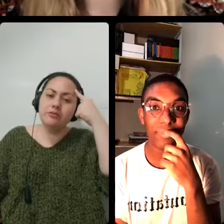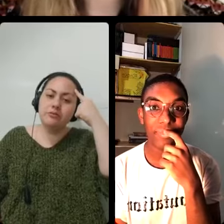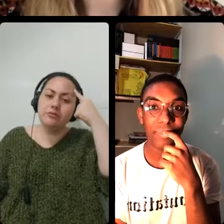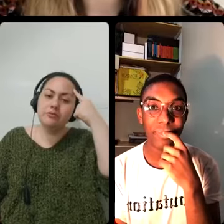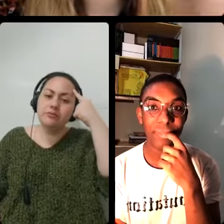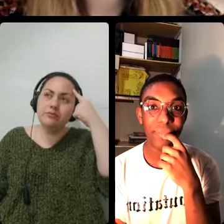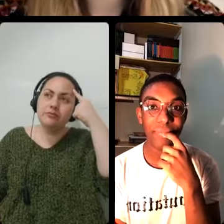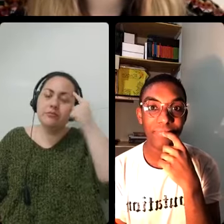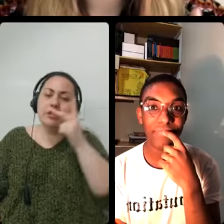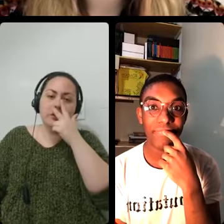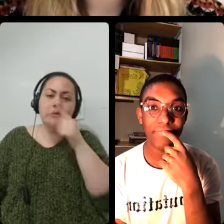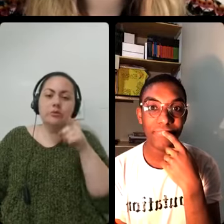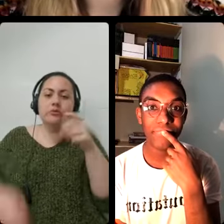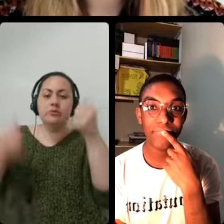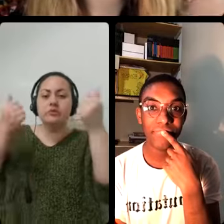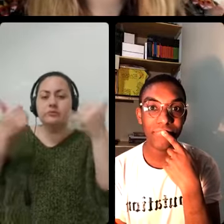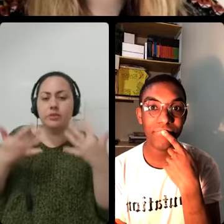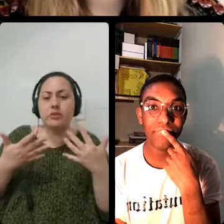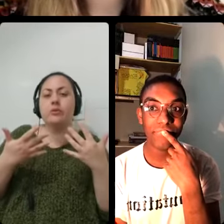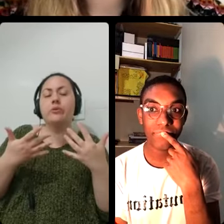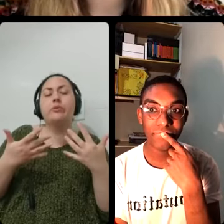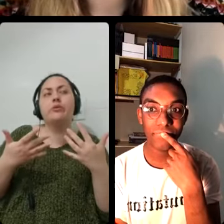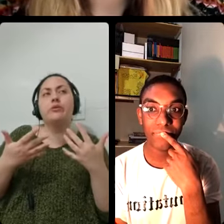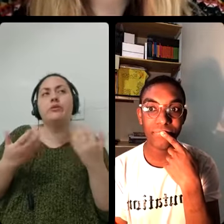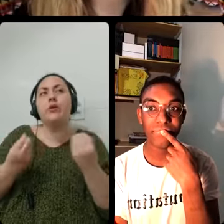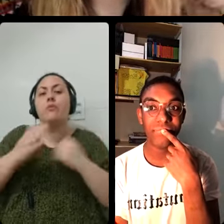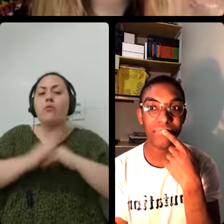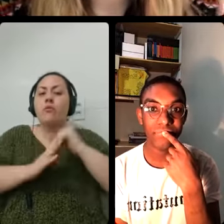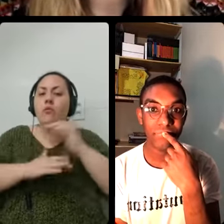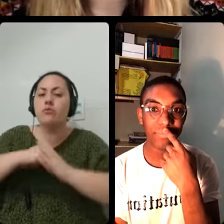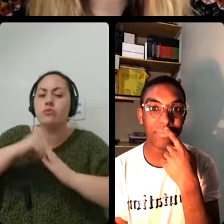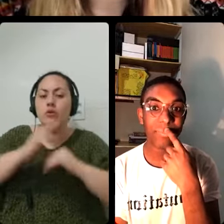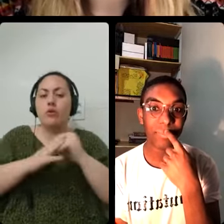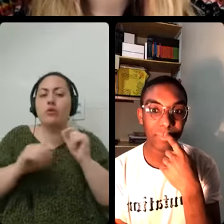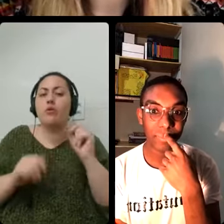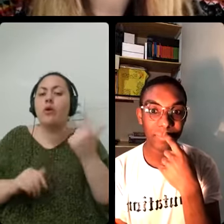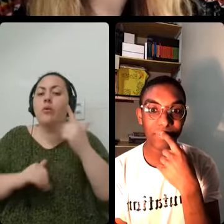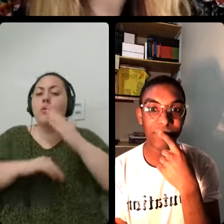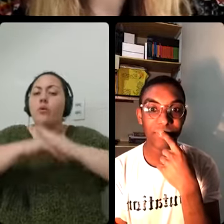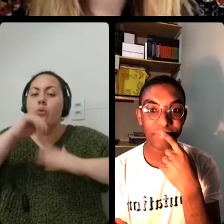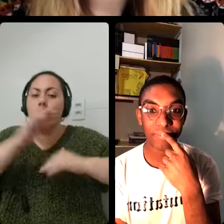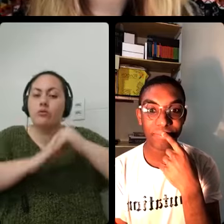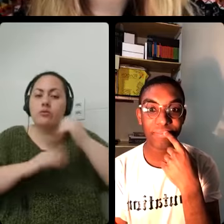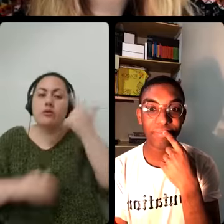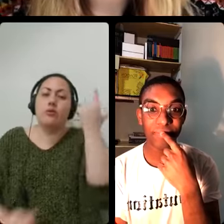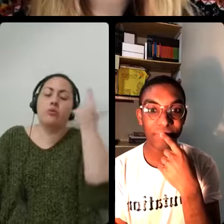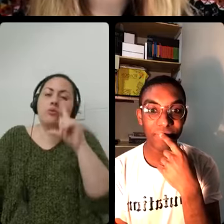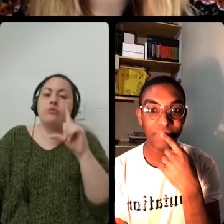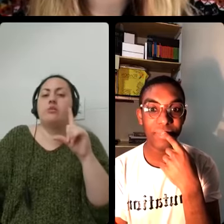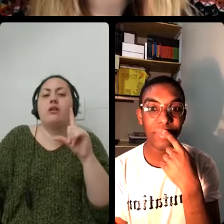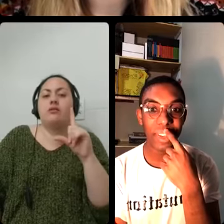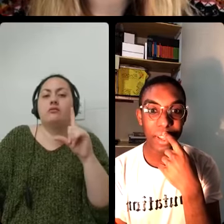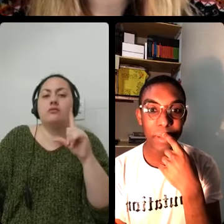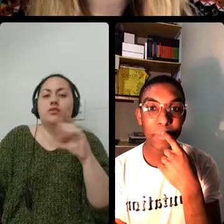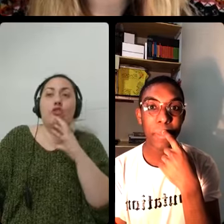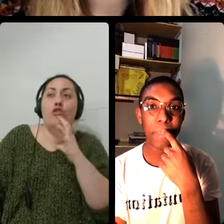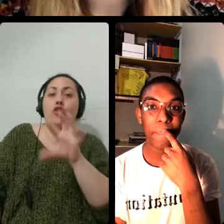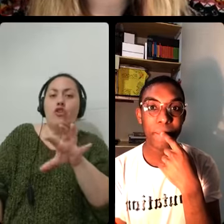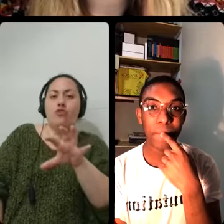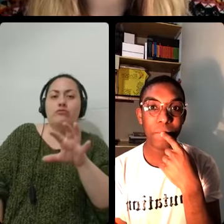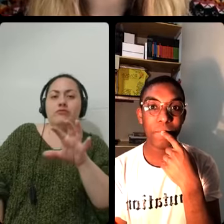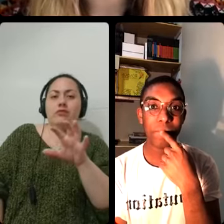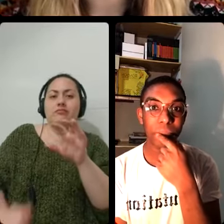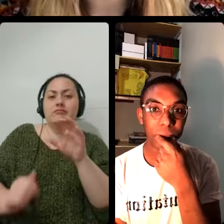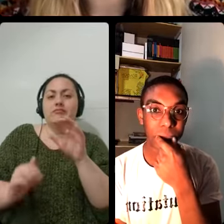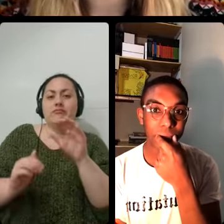questão das construções, né, de quais que são as construções para enfrentar essa questão da desigualdade social, assim, quais que podem